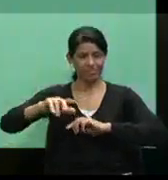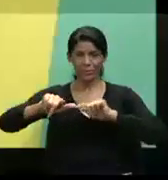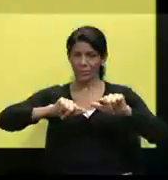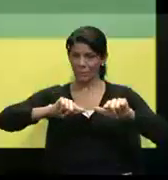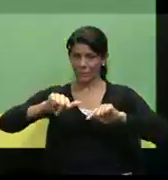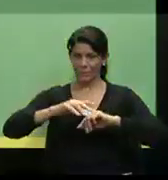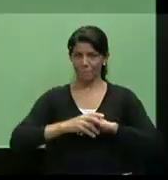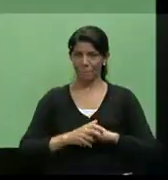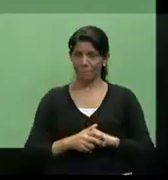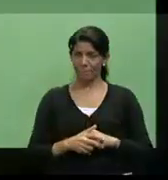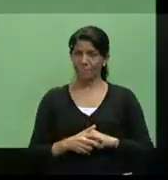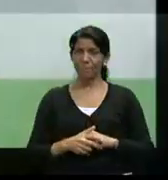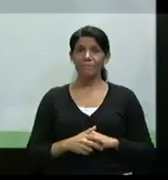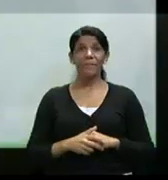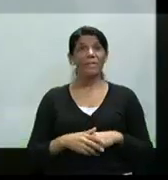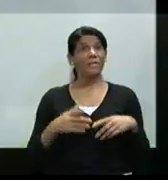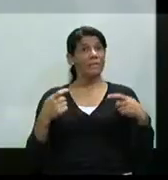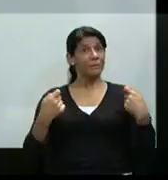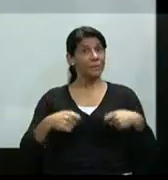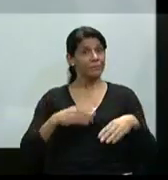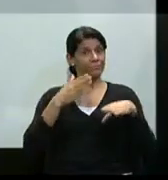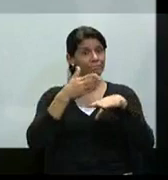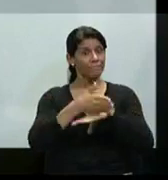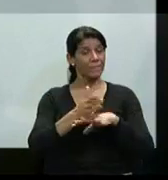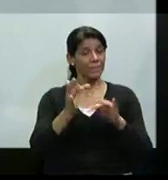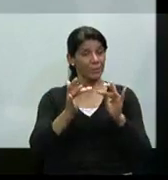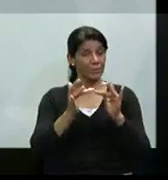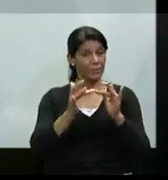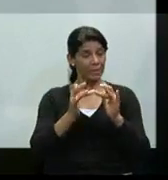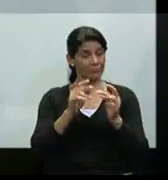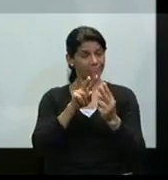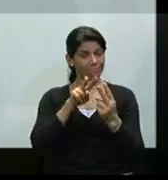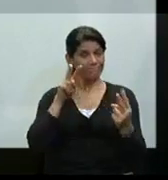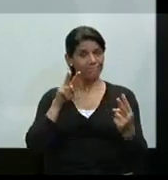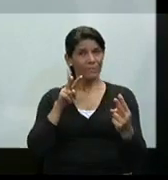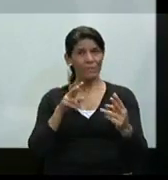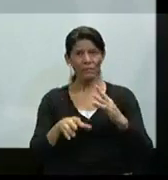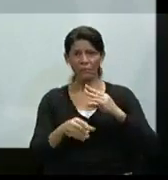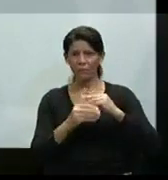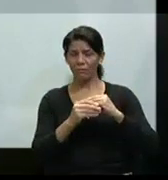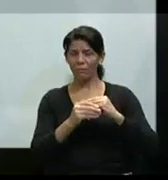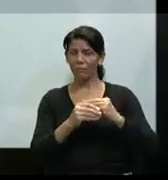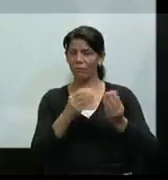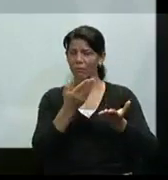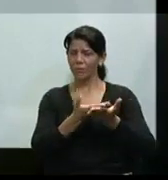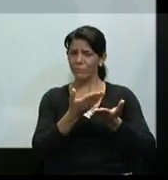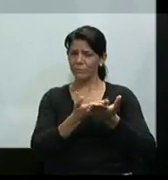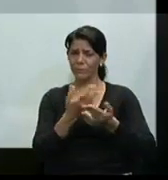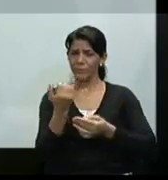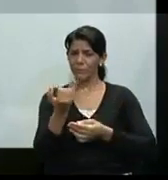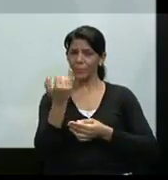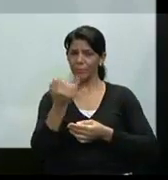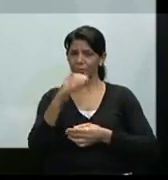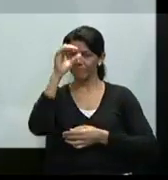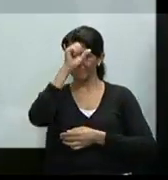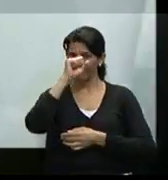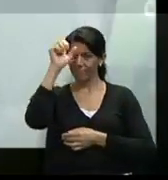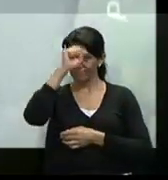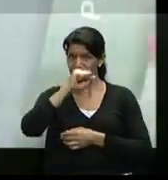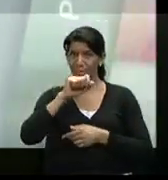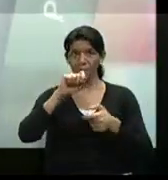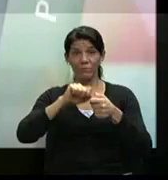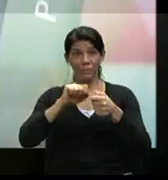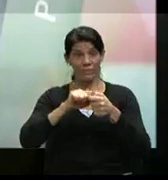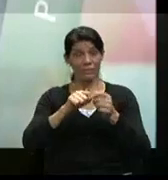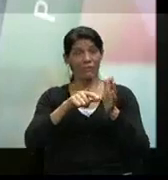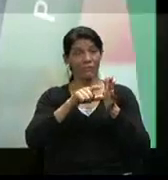trabalho. E não deixe de acessar o seu ambiente virtual e completar esse ciclo fundamental para a sua aprendizagem,